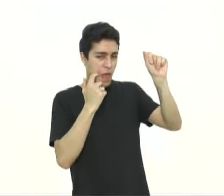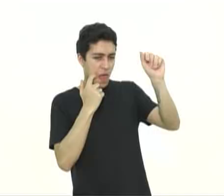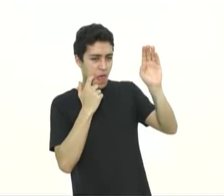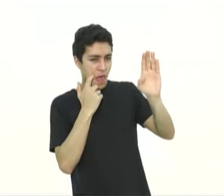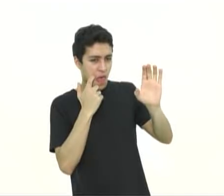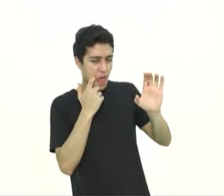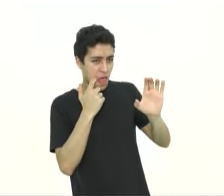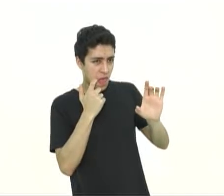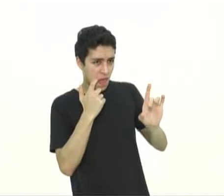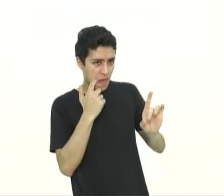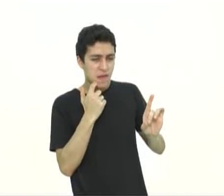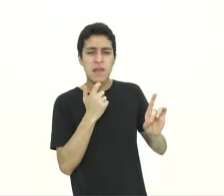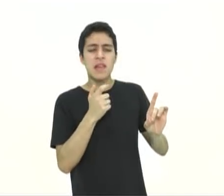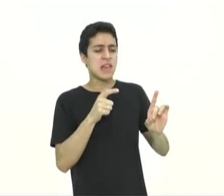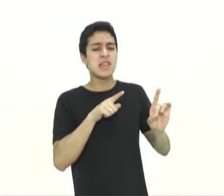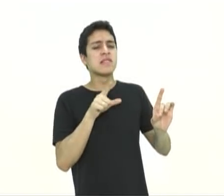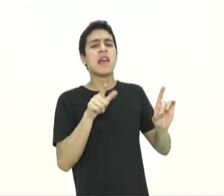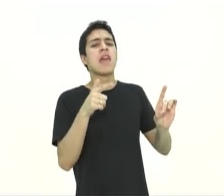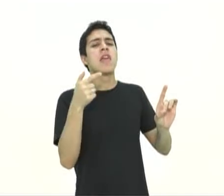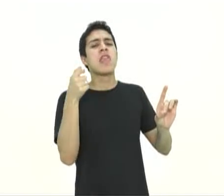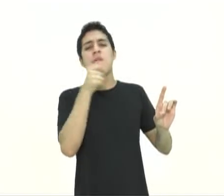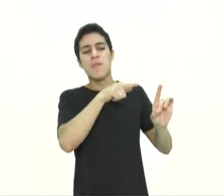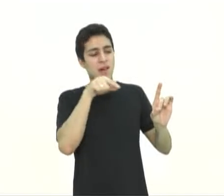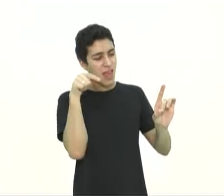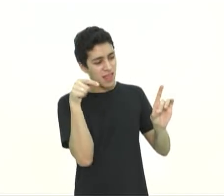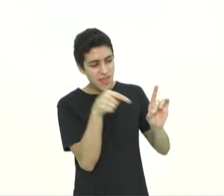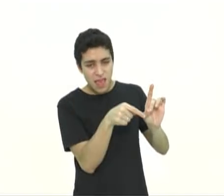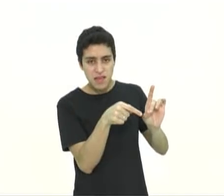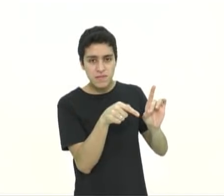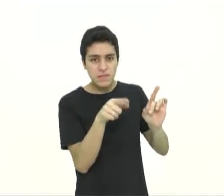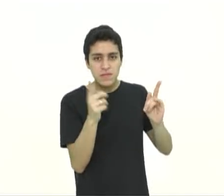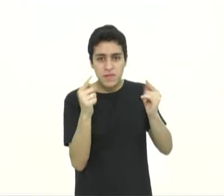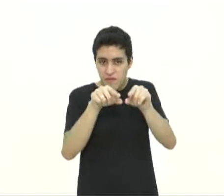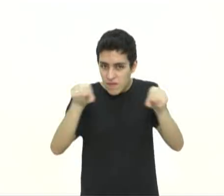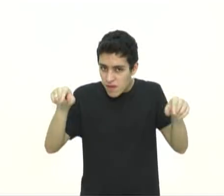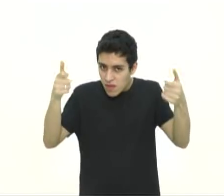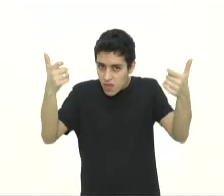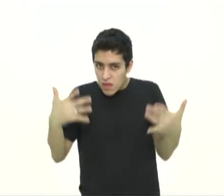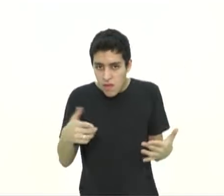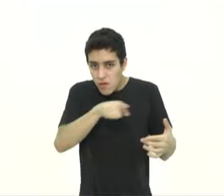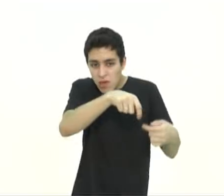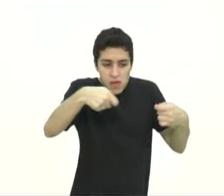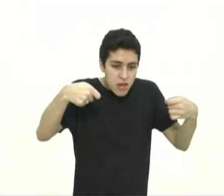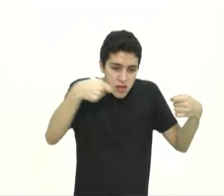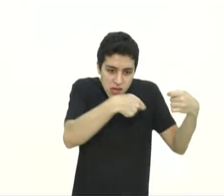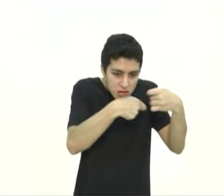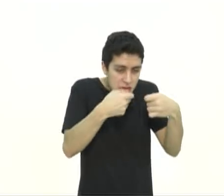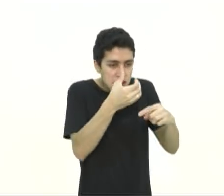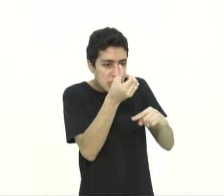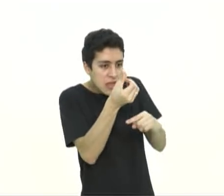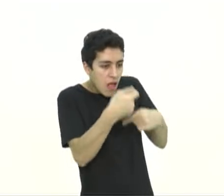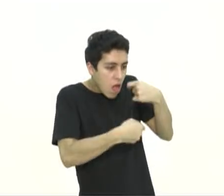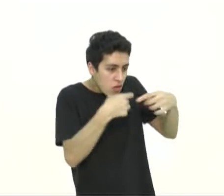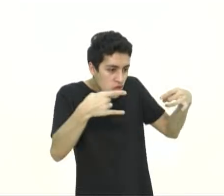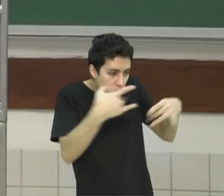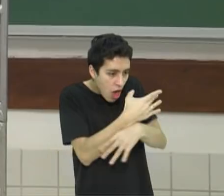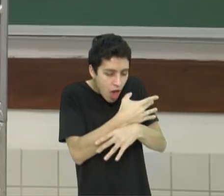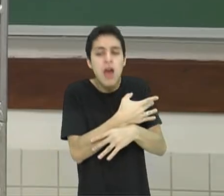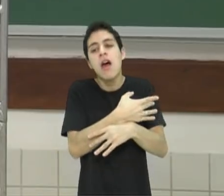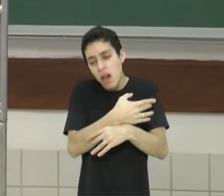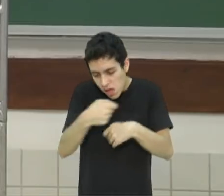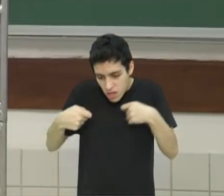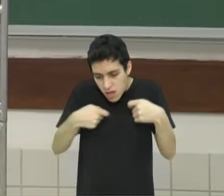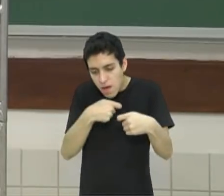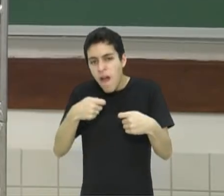tem humor, que é engraçado, é a letra D, que diz: você tem que escovar os dentes depois das 6 refeições e enquanto